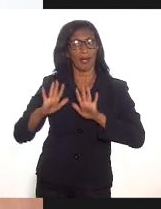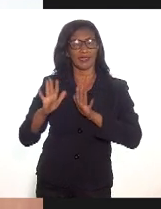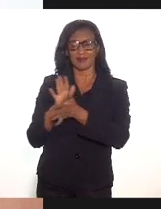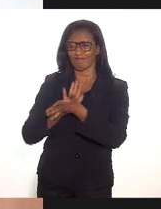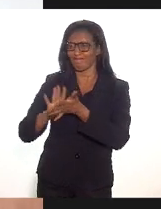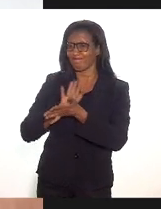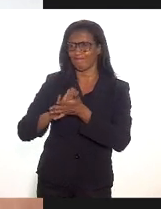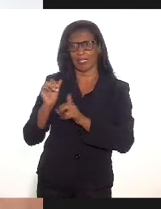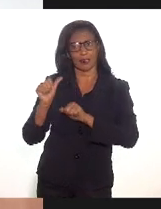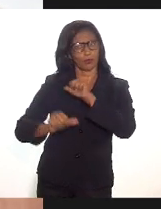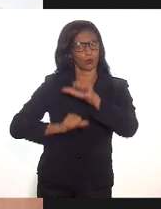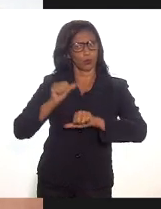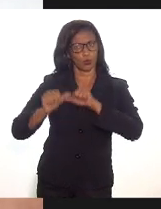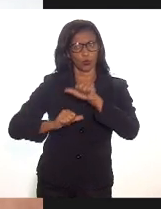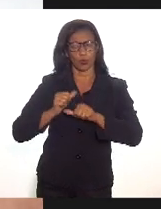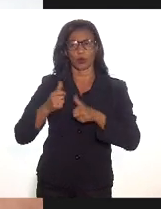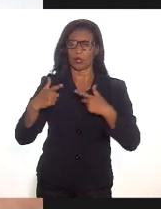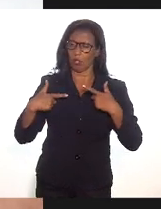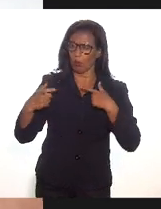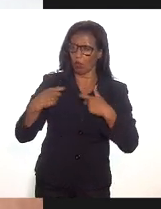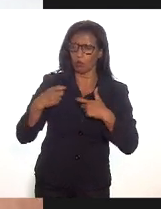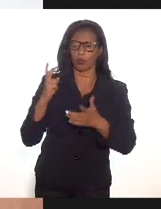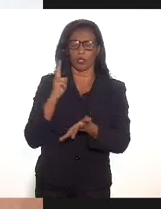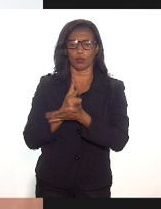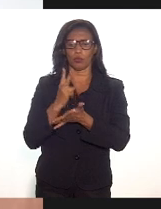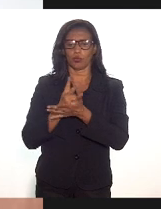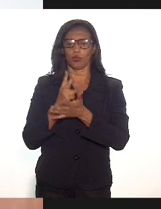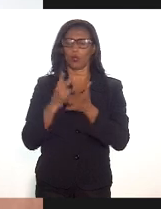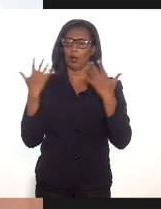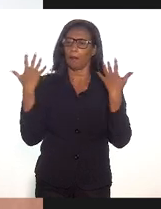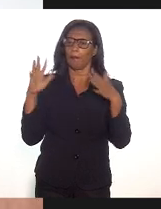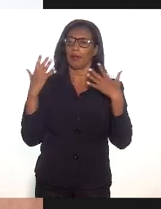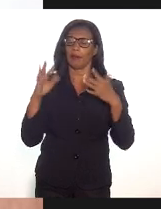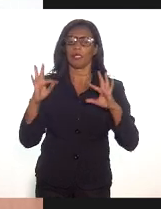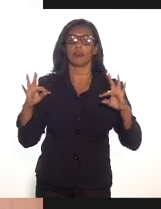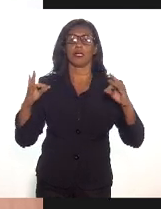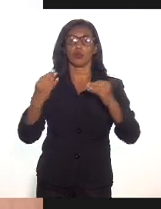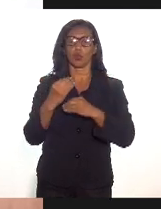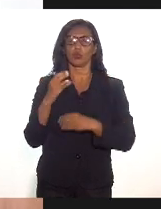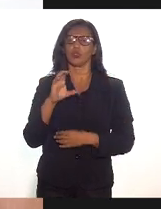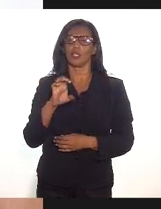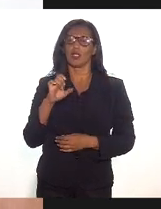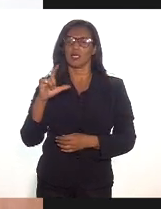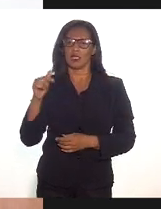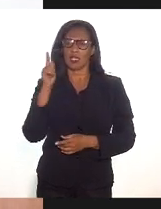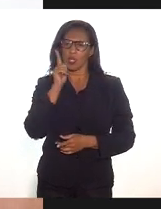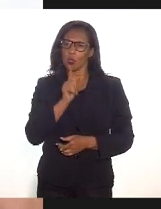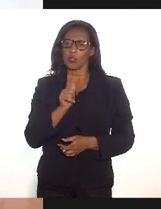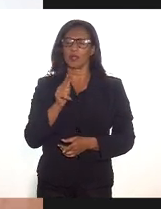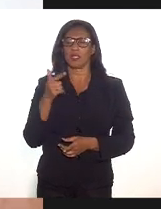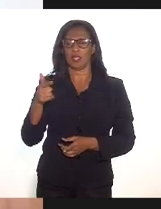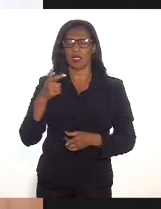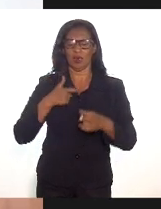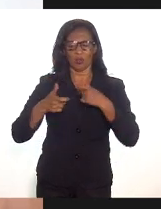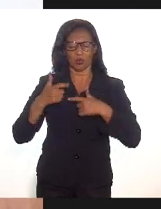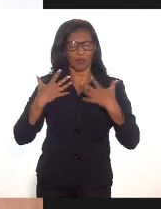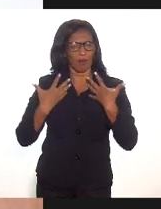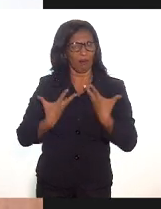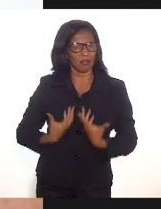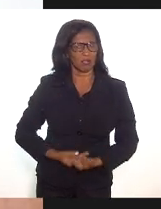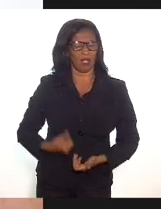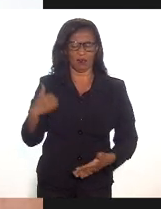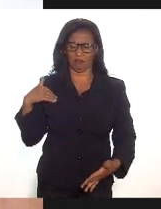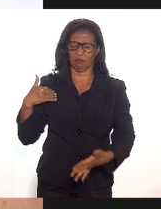anda. Então, a luta continua. Quero dar os meus parabéns a todos os servidores da SEDAI, que a luta foi muito incansável até